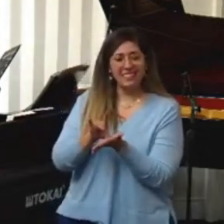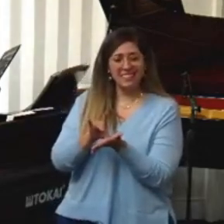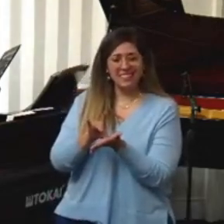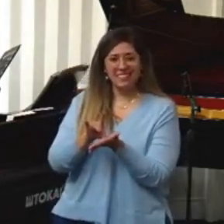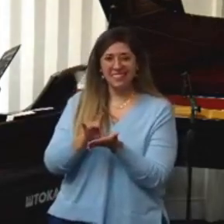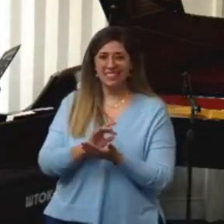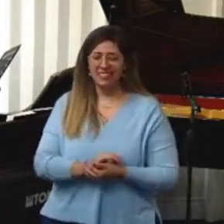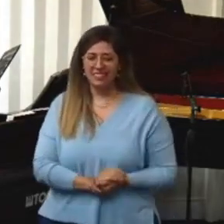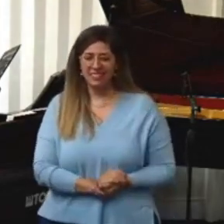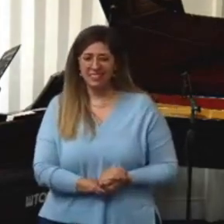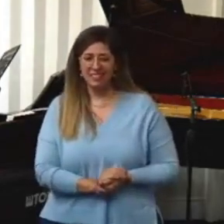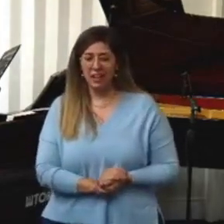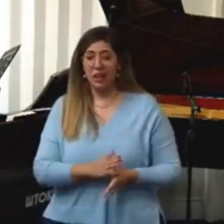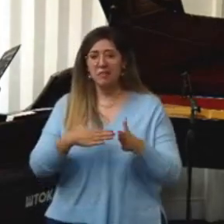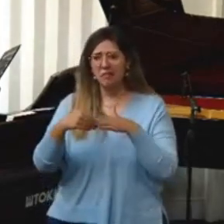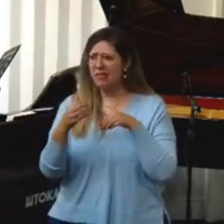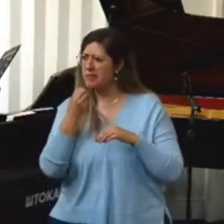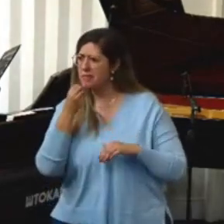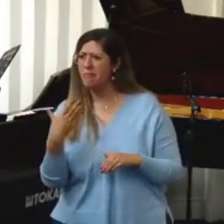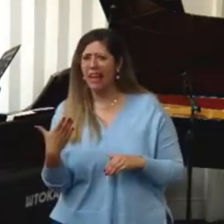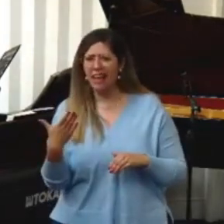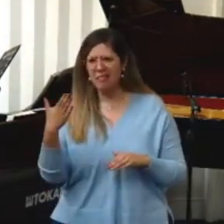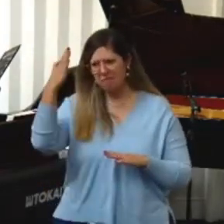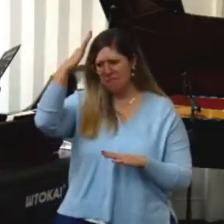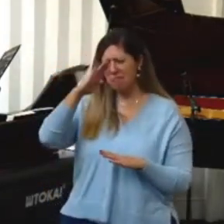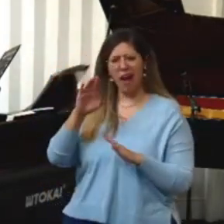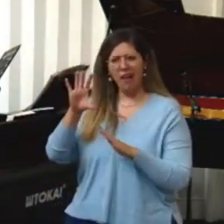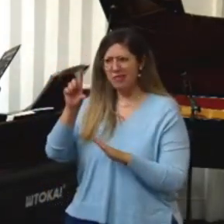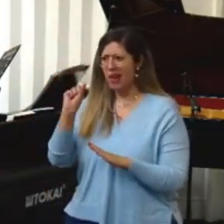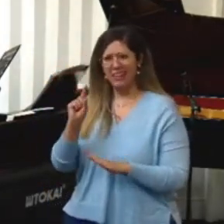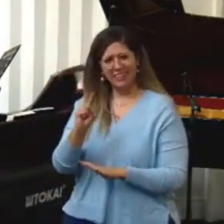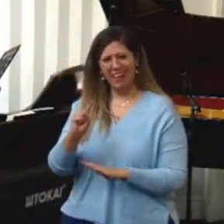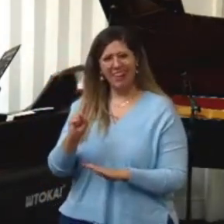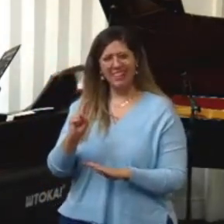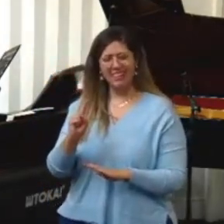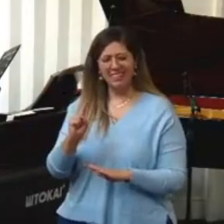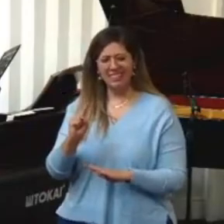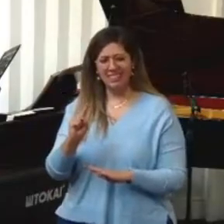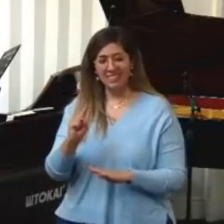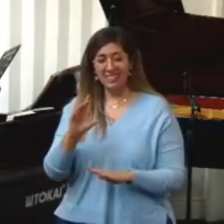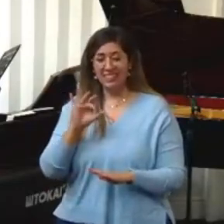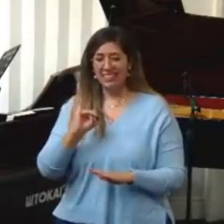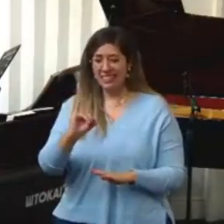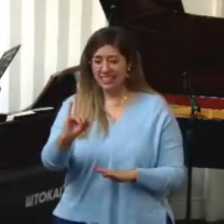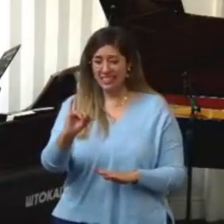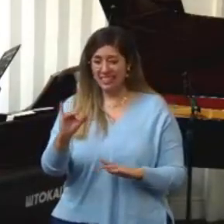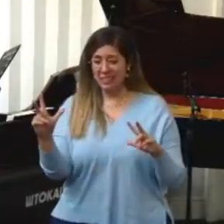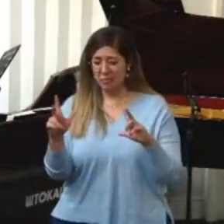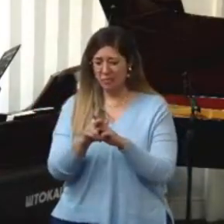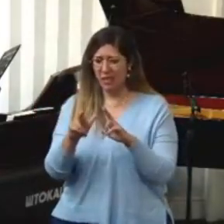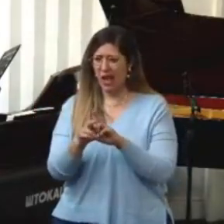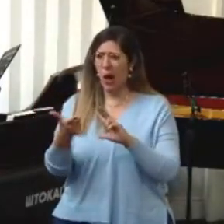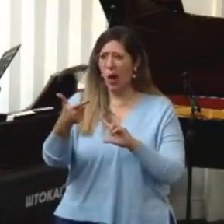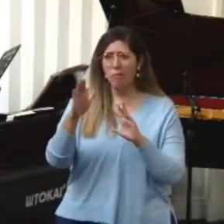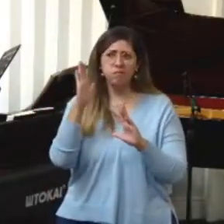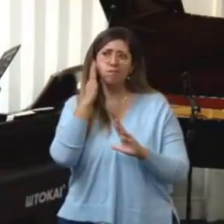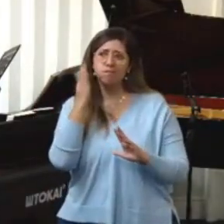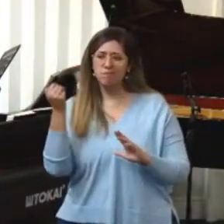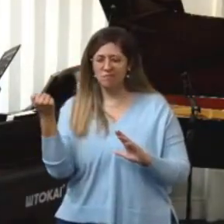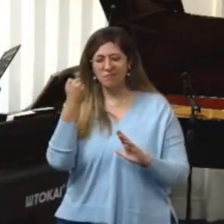como fazer o bem e não o mal, como oferecer a outra face e não o outro